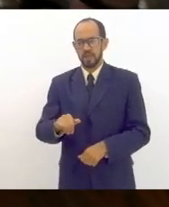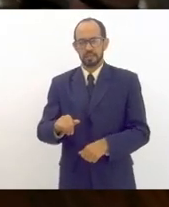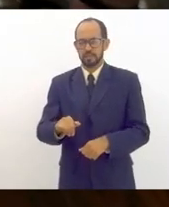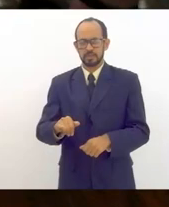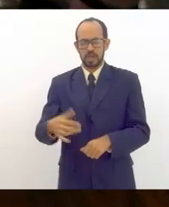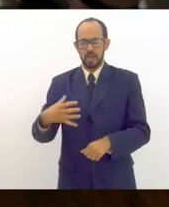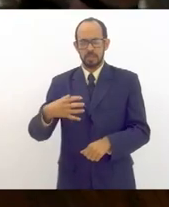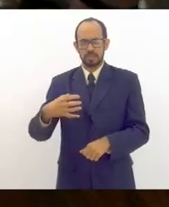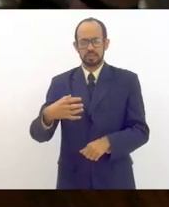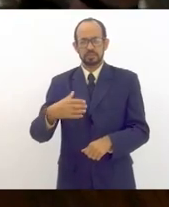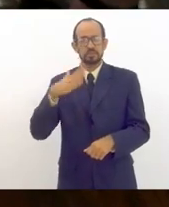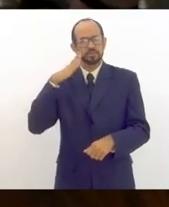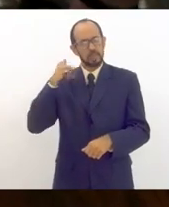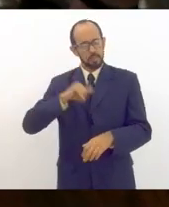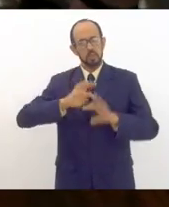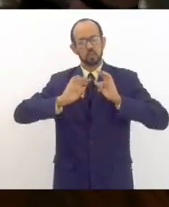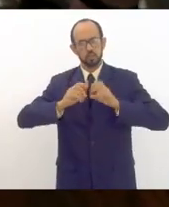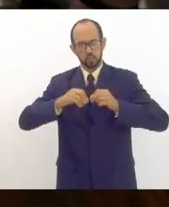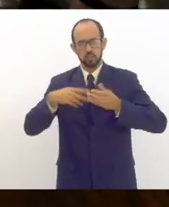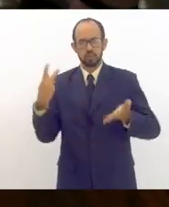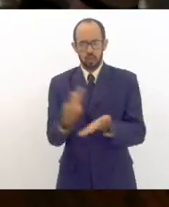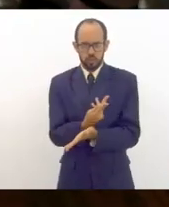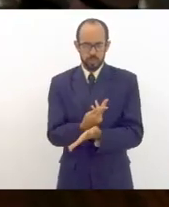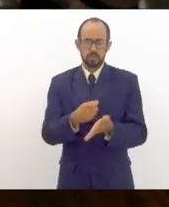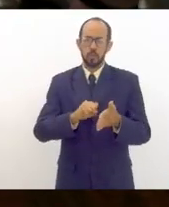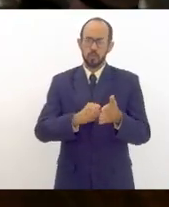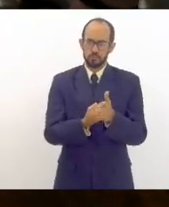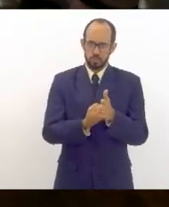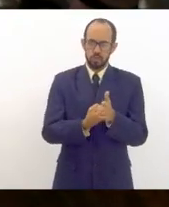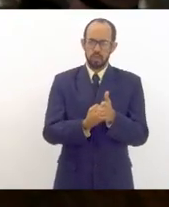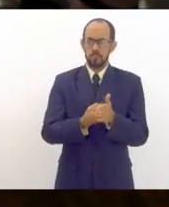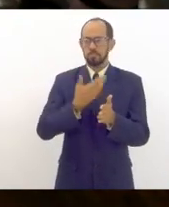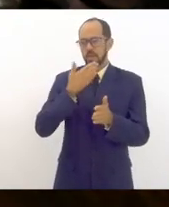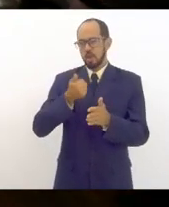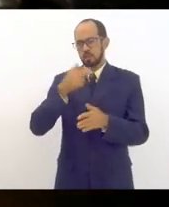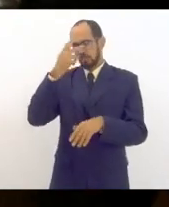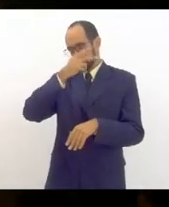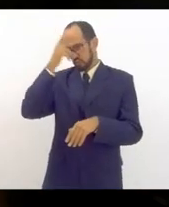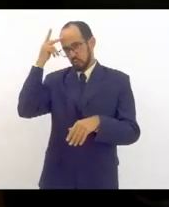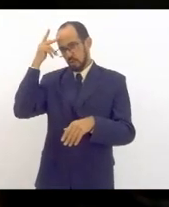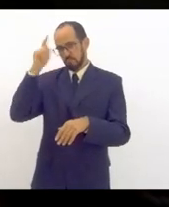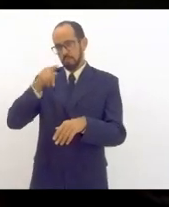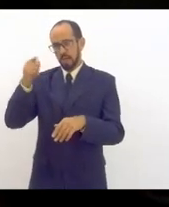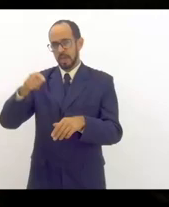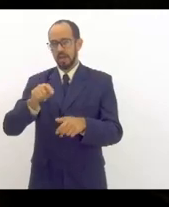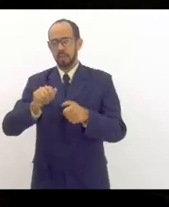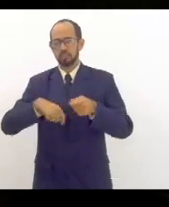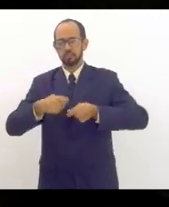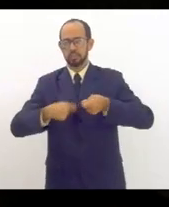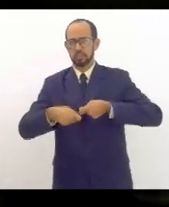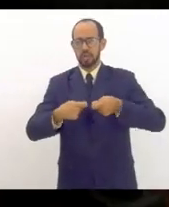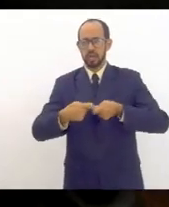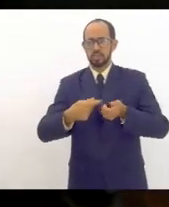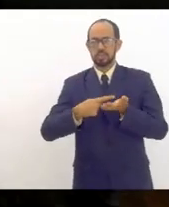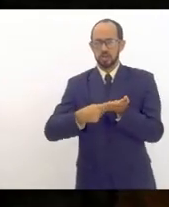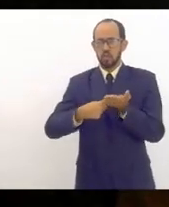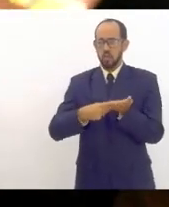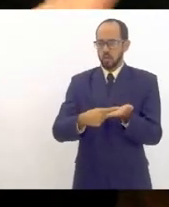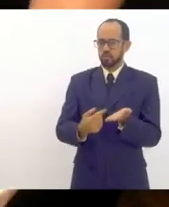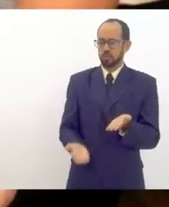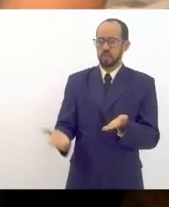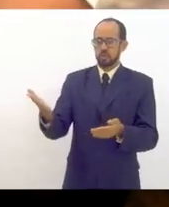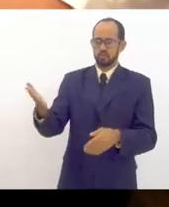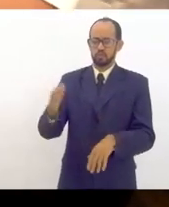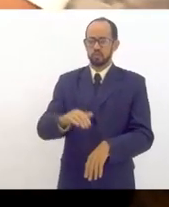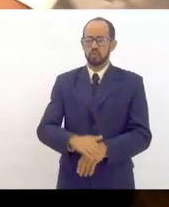desses 42 vetos. E a melhor pessoa para conduzir esse acordo ou não é a Vossa